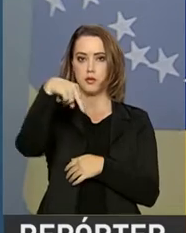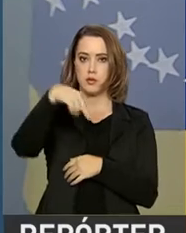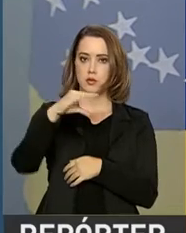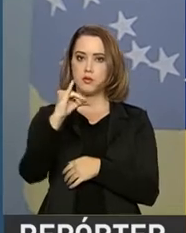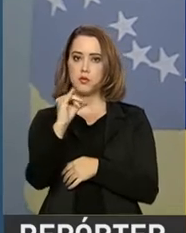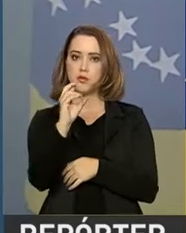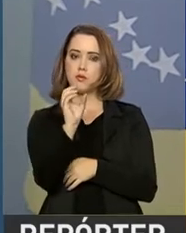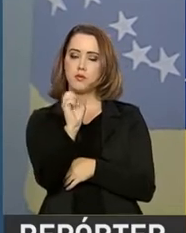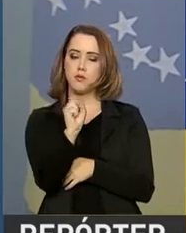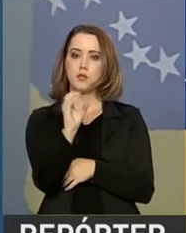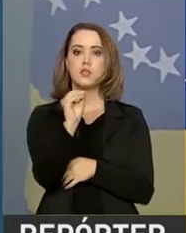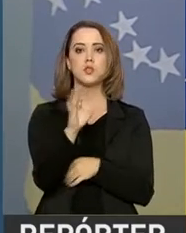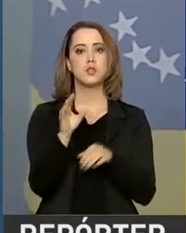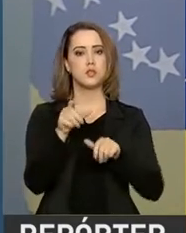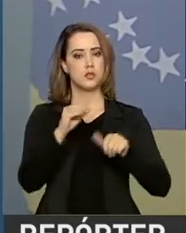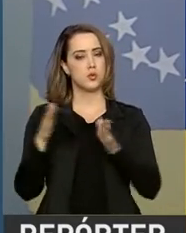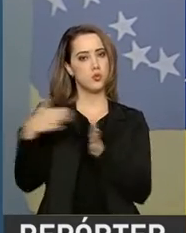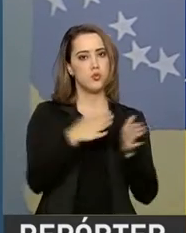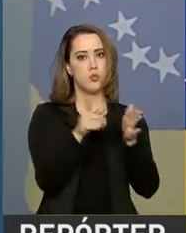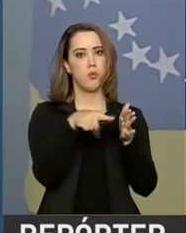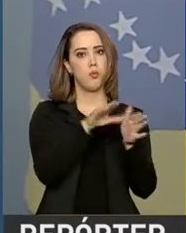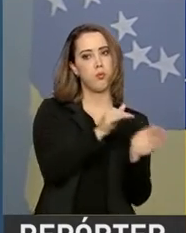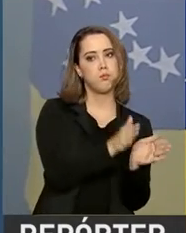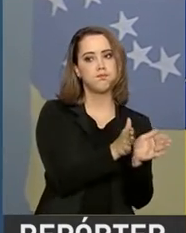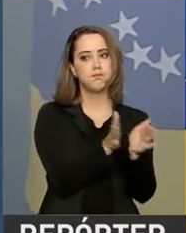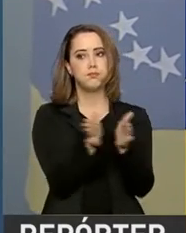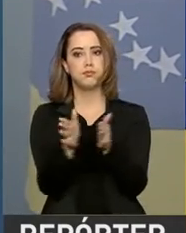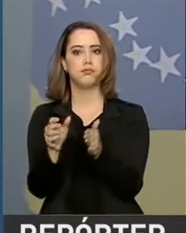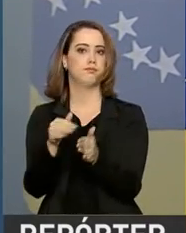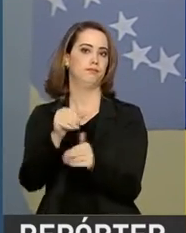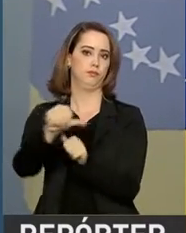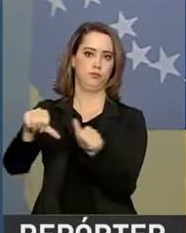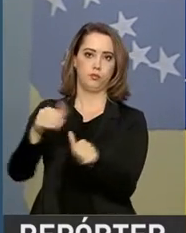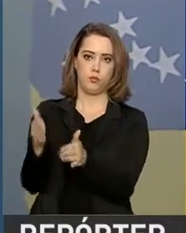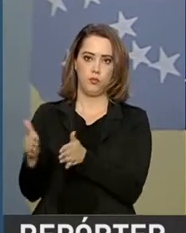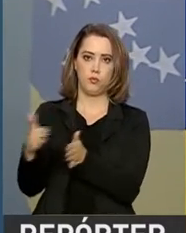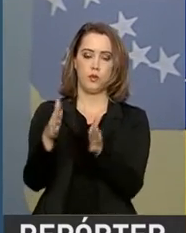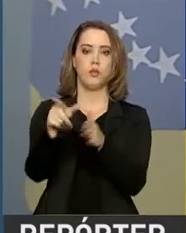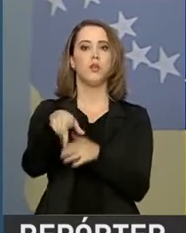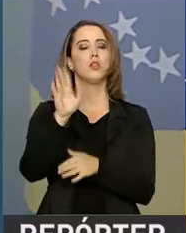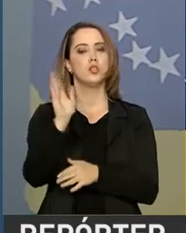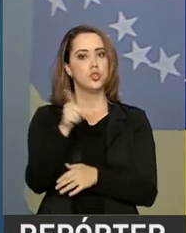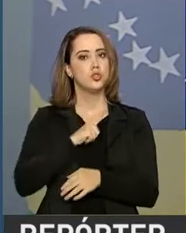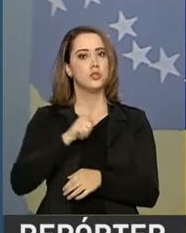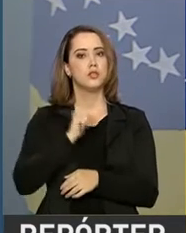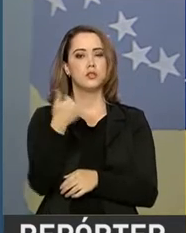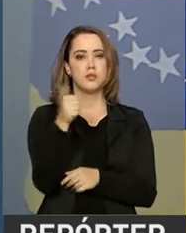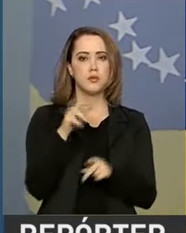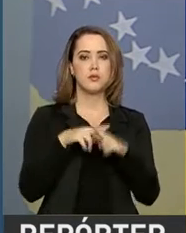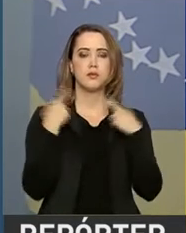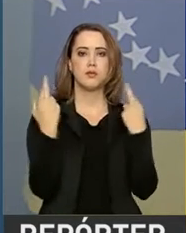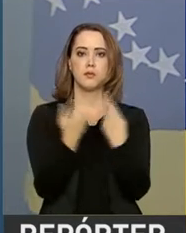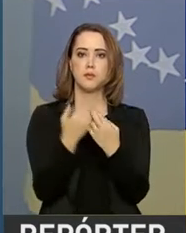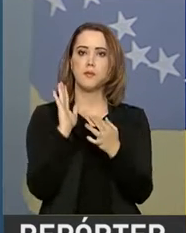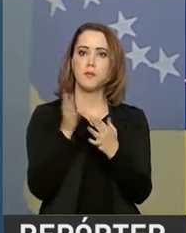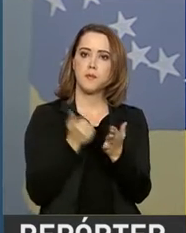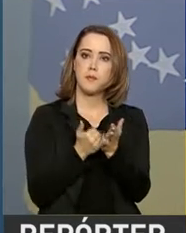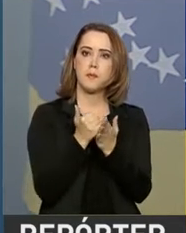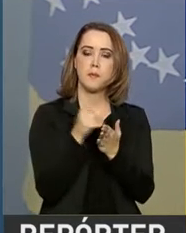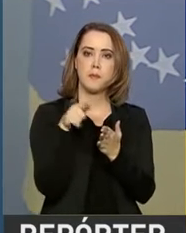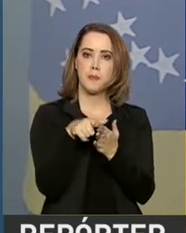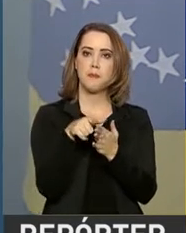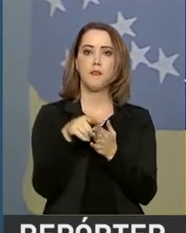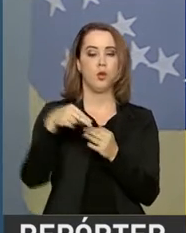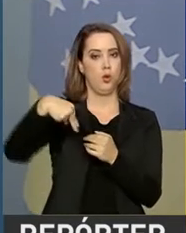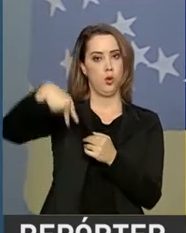ministro em relação ao tema e unida andré moura já determinou uma primeira reunião que deve se confirmar no